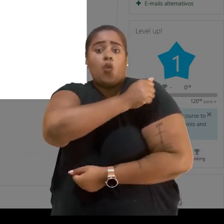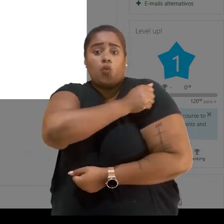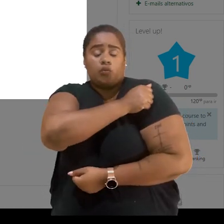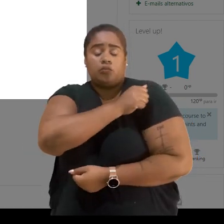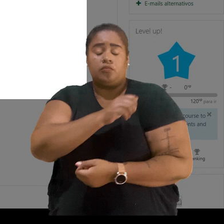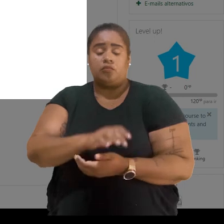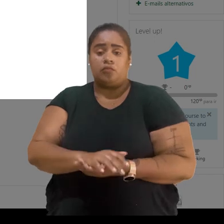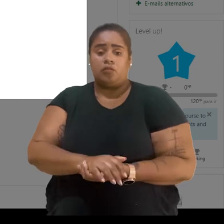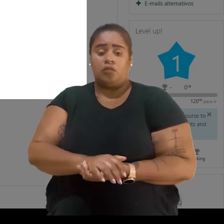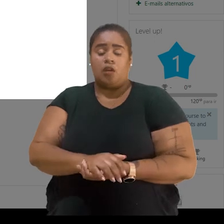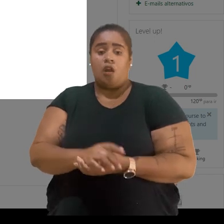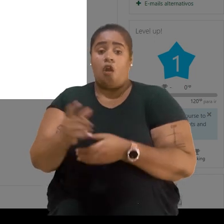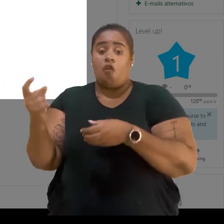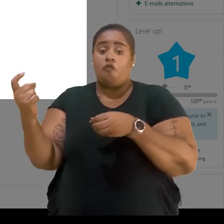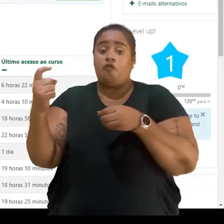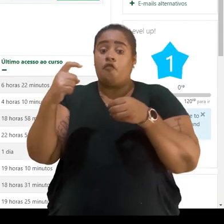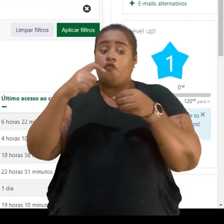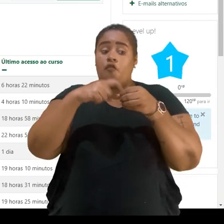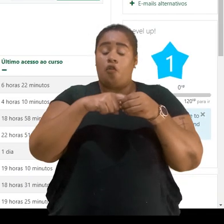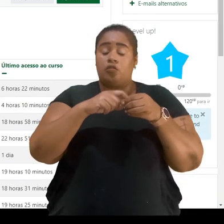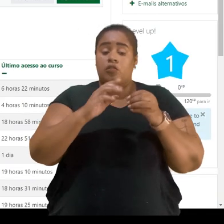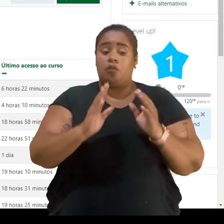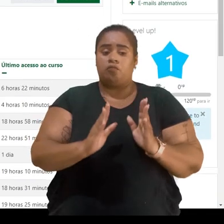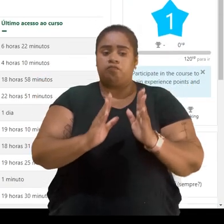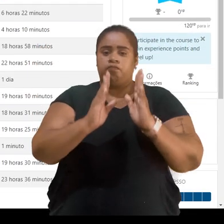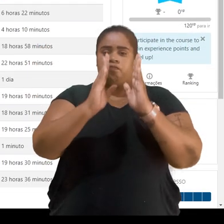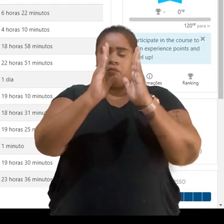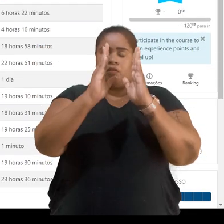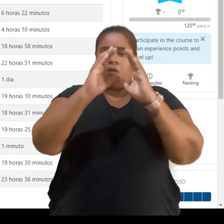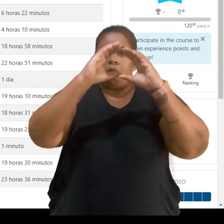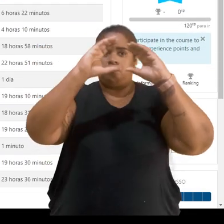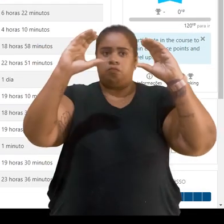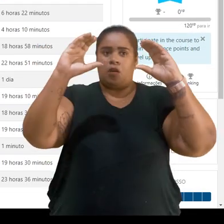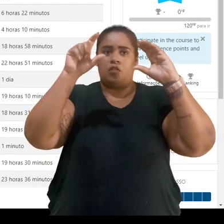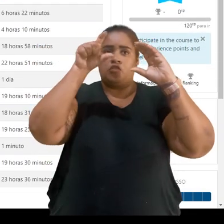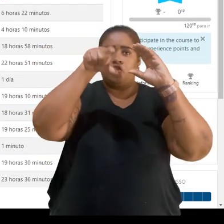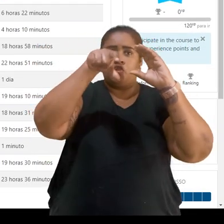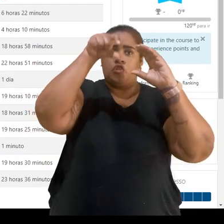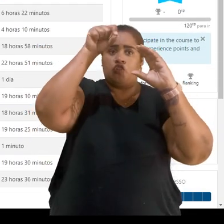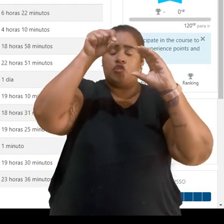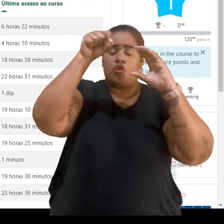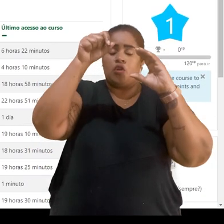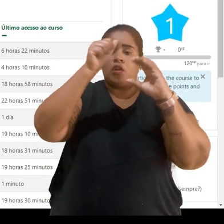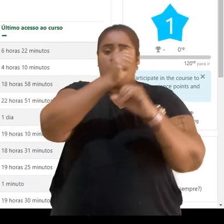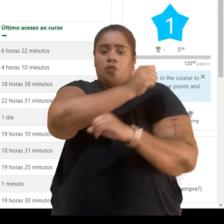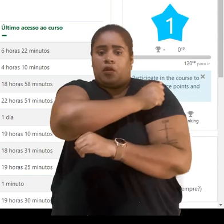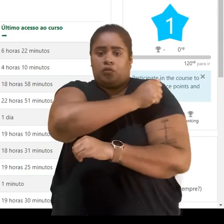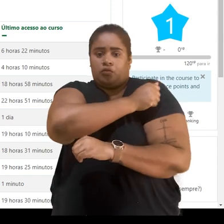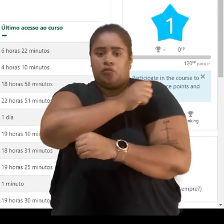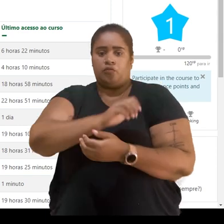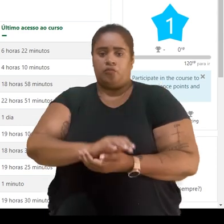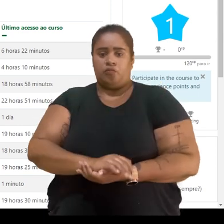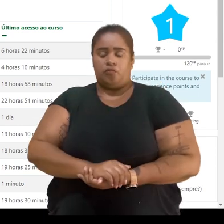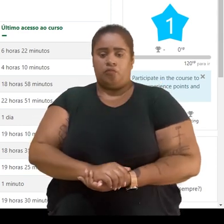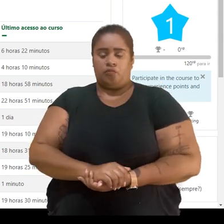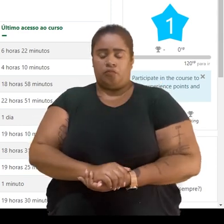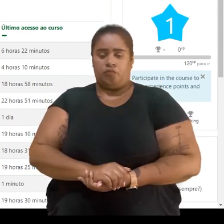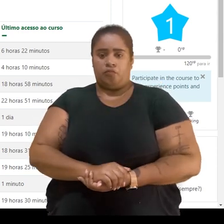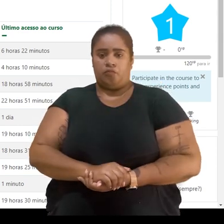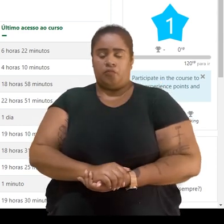por exemplo vamos verificar os participantes Então veja que novamente voltamos aquele mesmo caminho